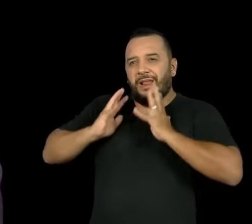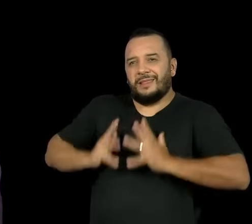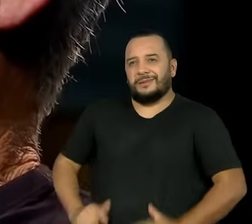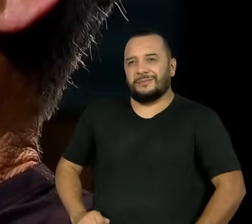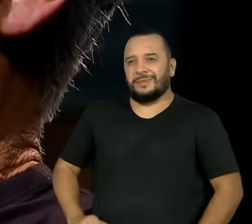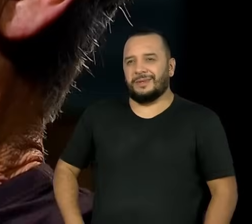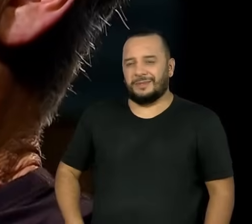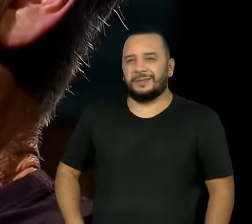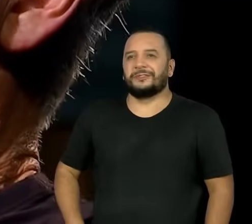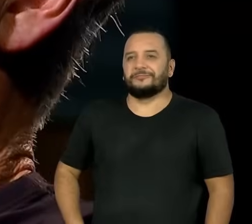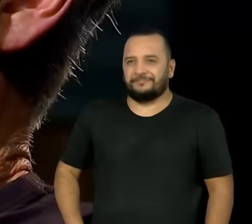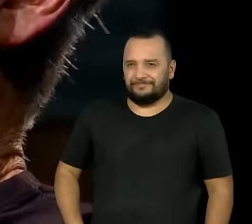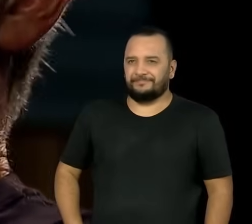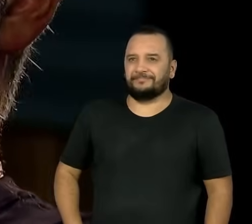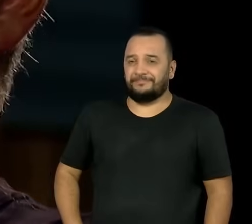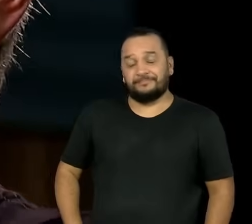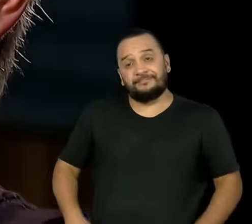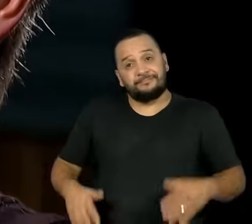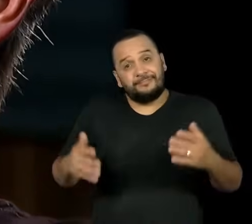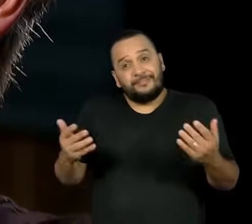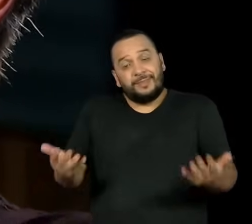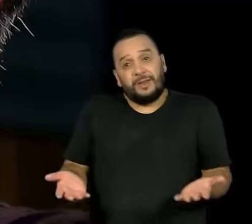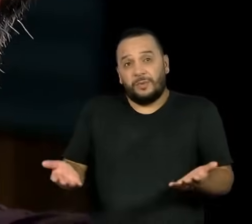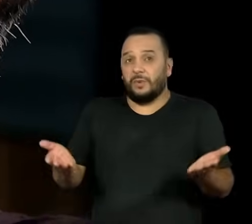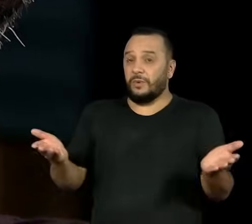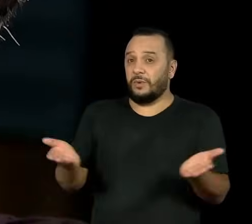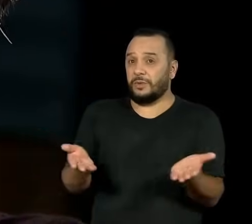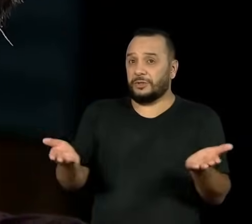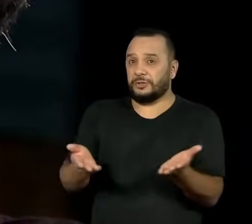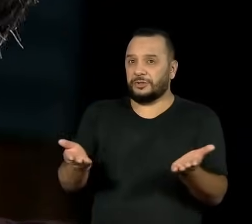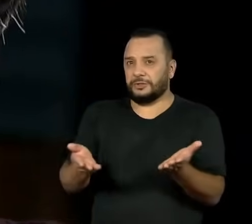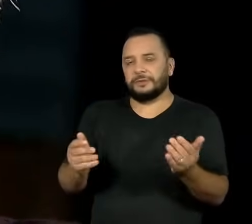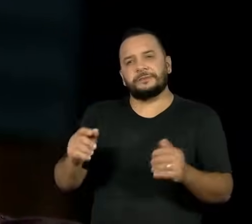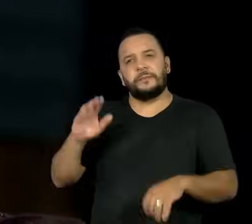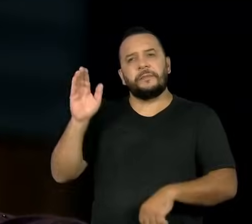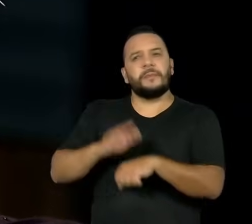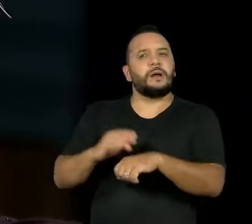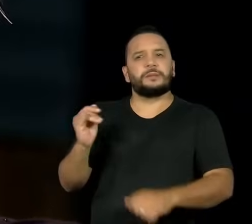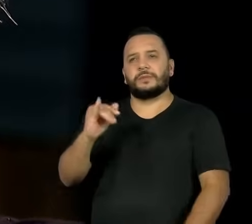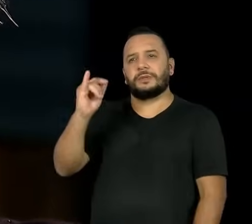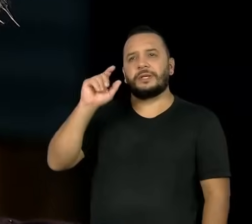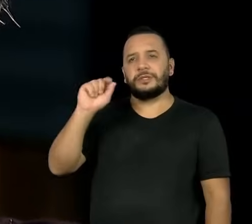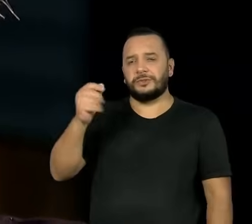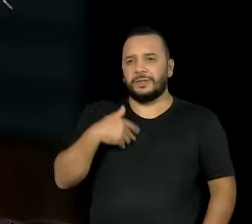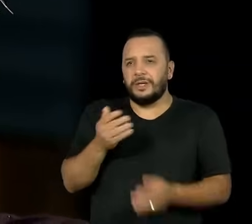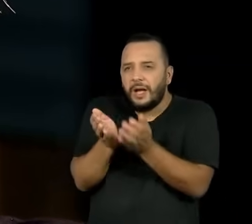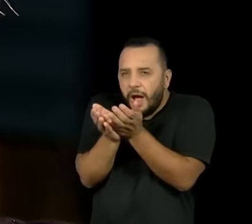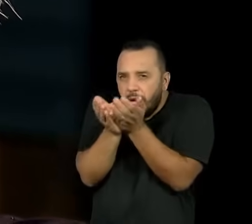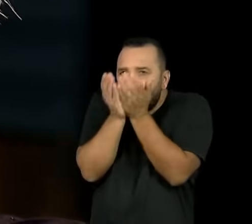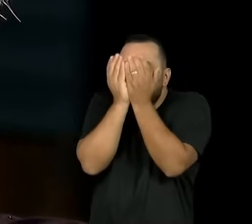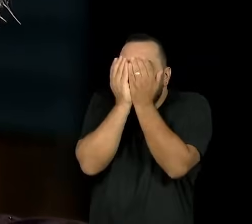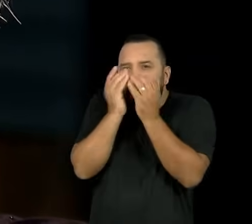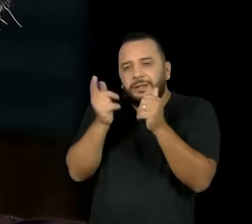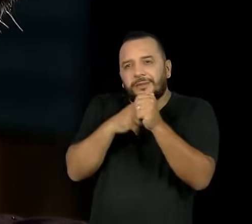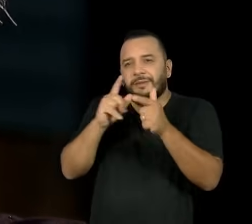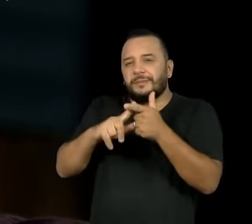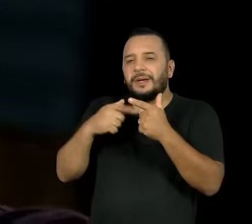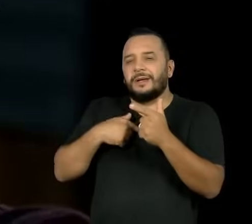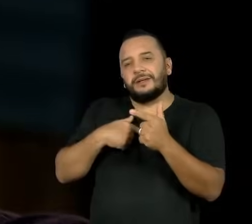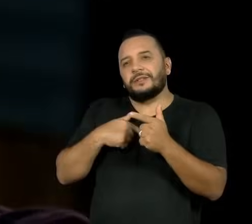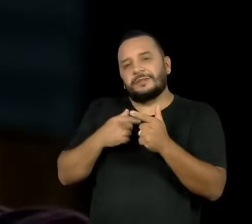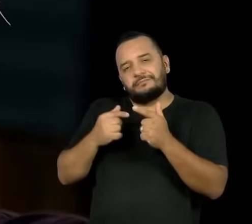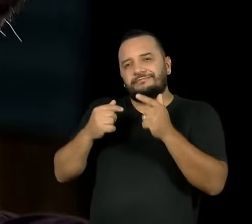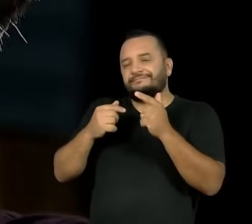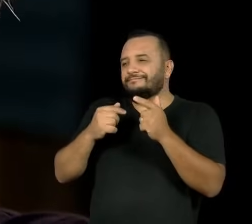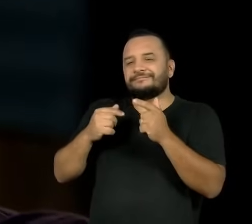limpeza. E os efeitos, eu diria, mais importantes da ayahuasca e das substâncias psicodélicas são